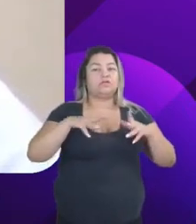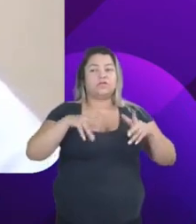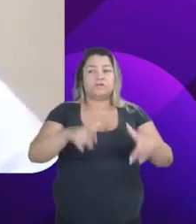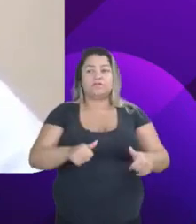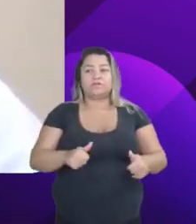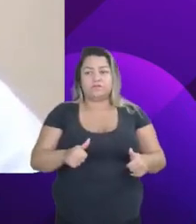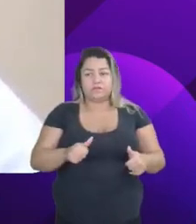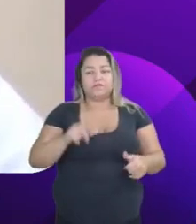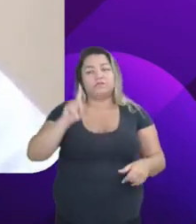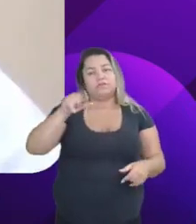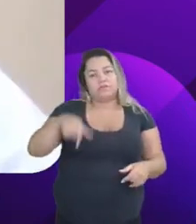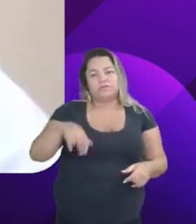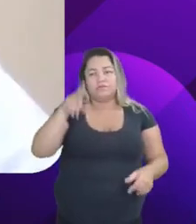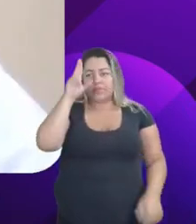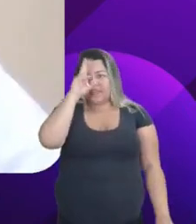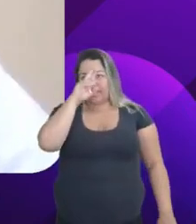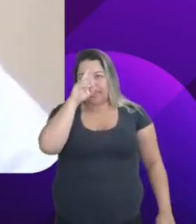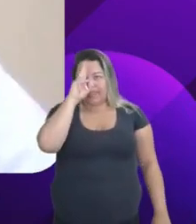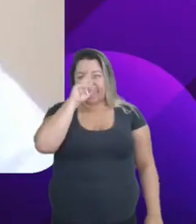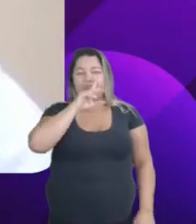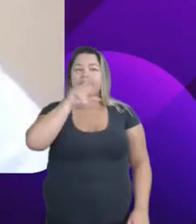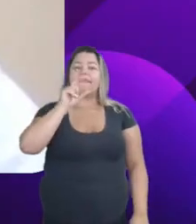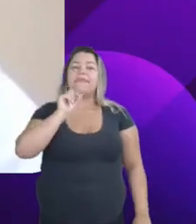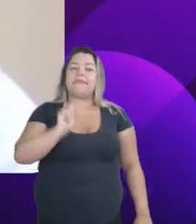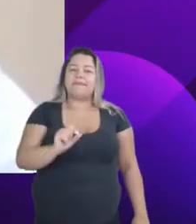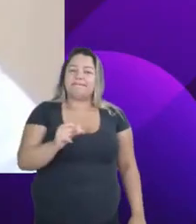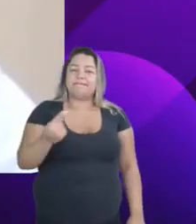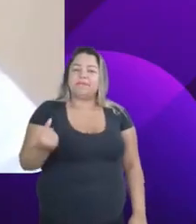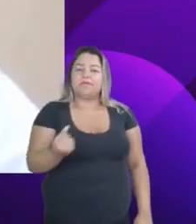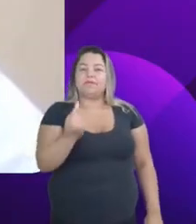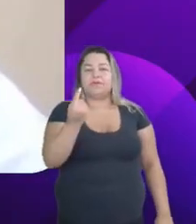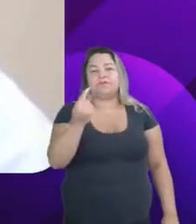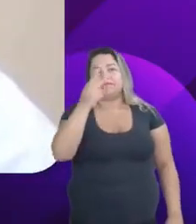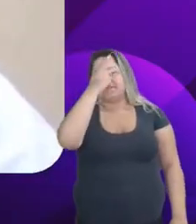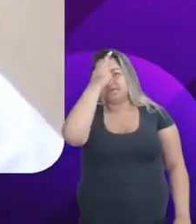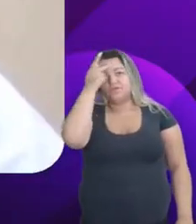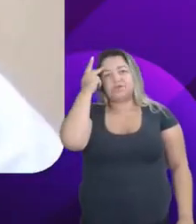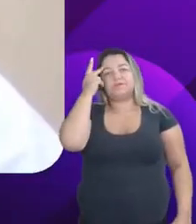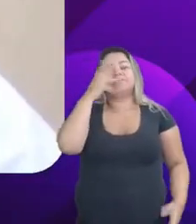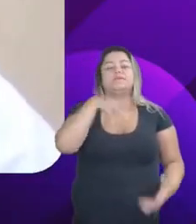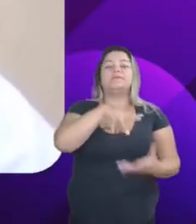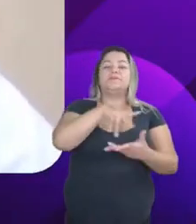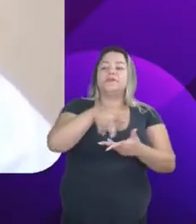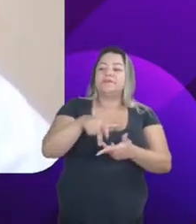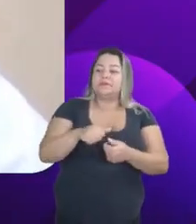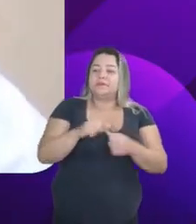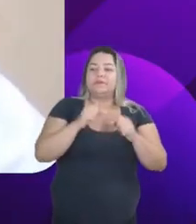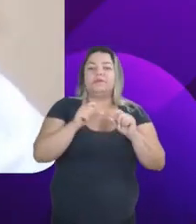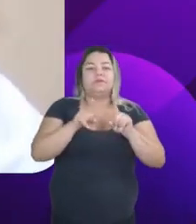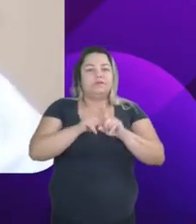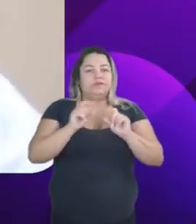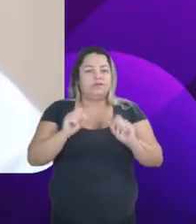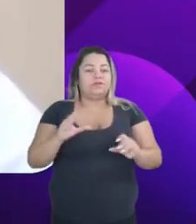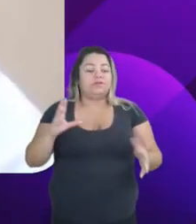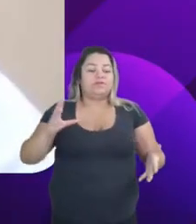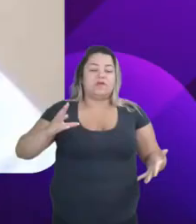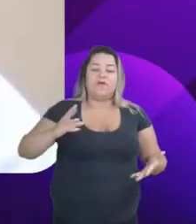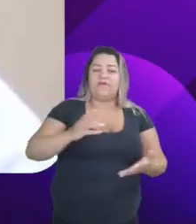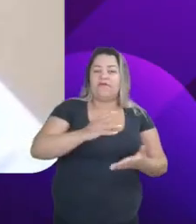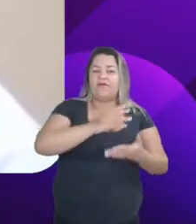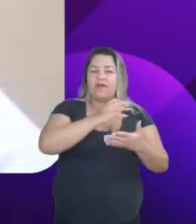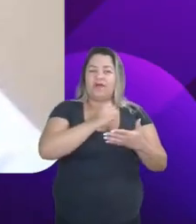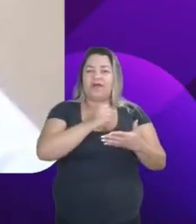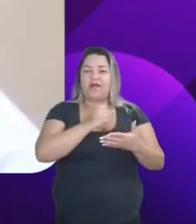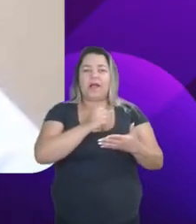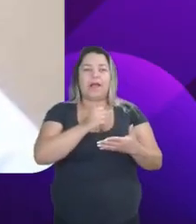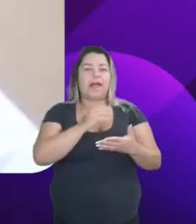reino. Não é essa história? Quem é a única pessoa no mundo capaz de salvar a